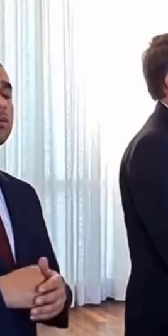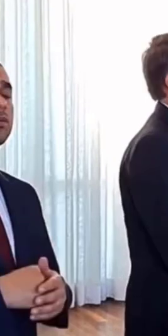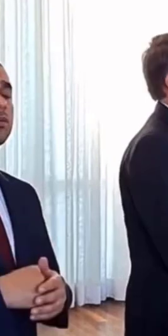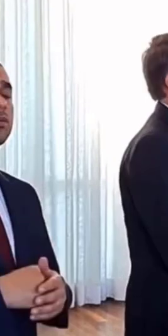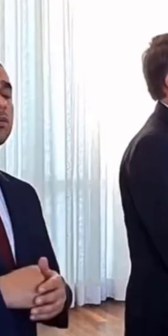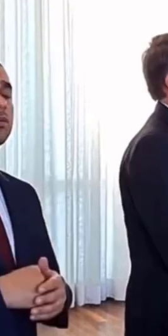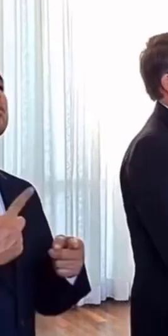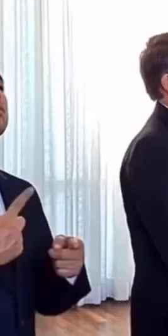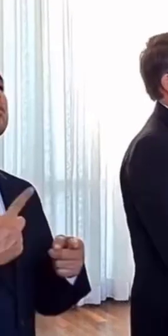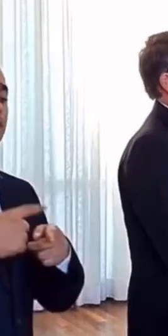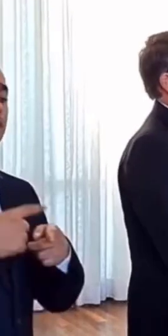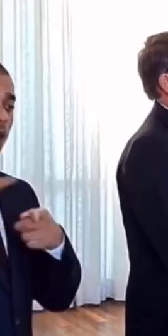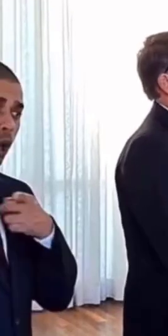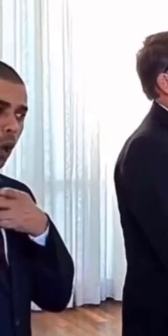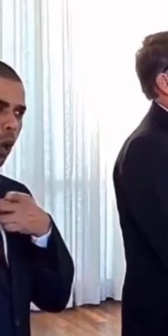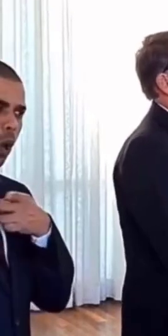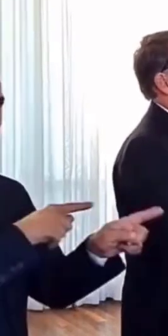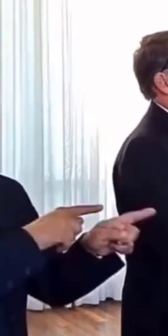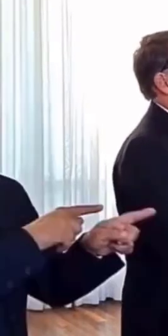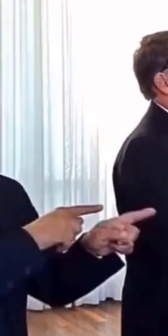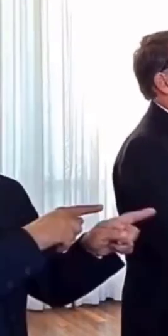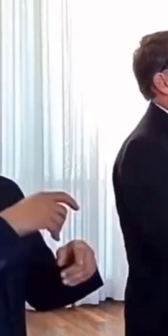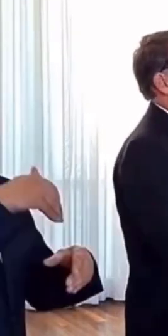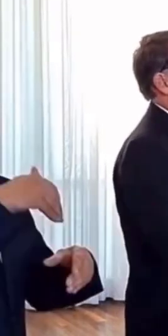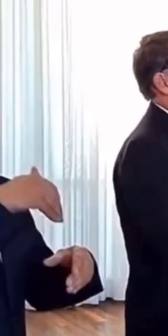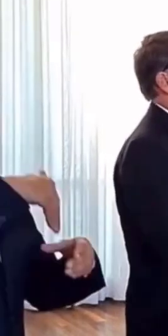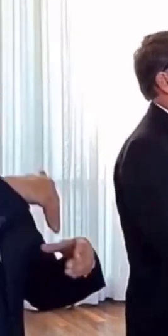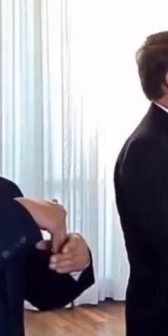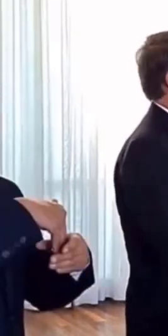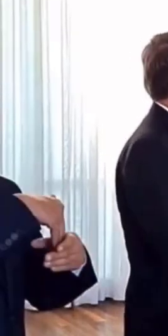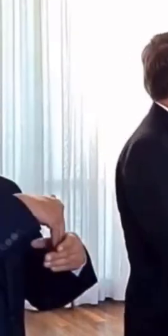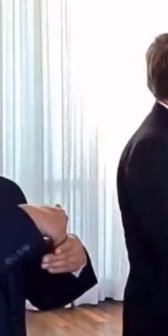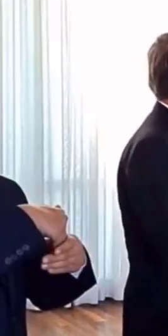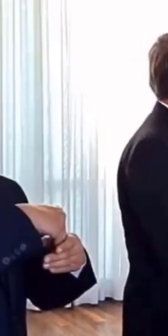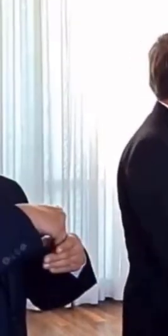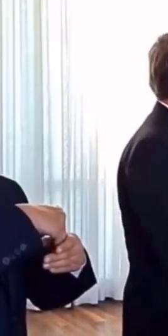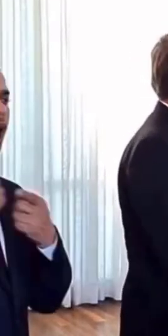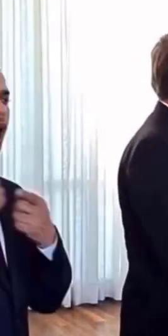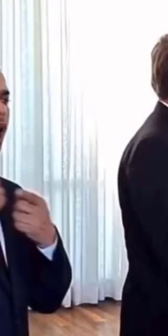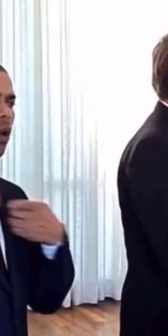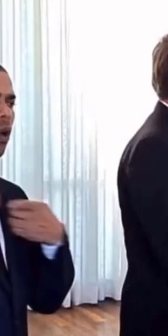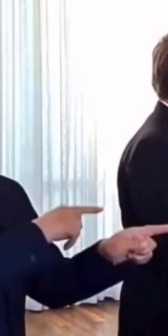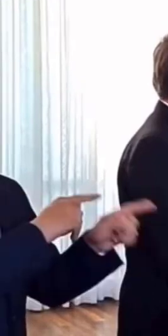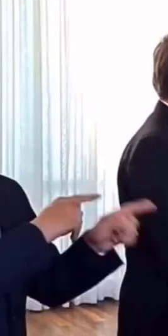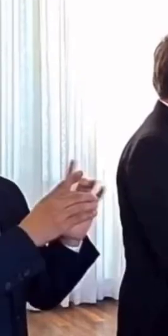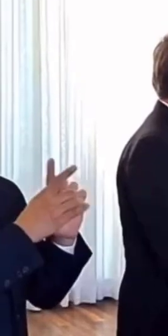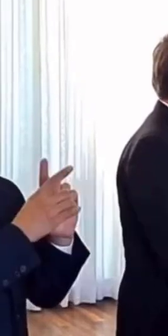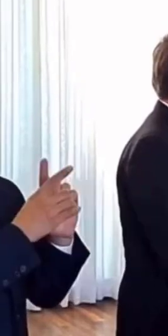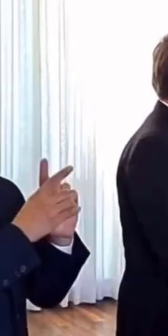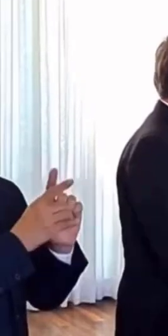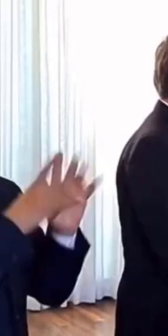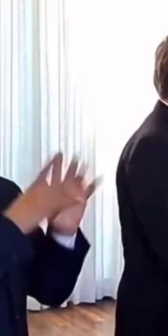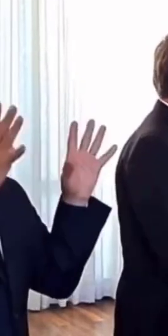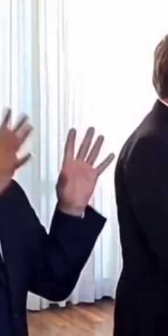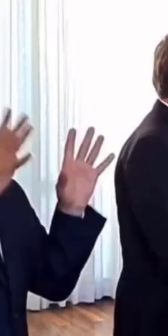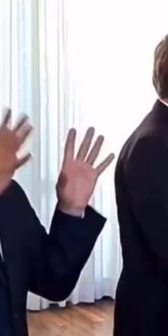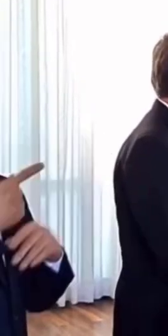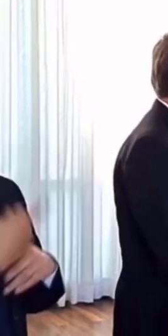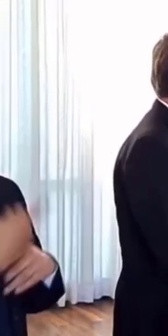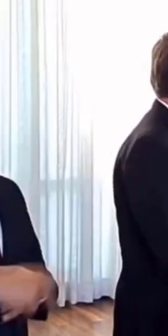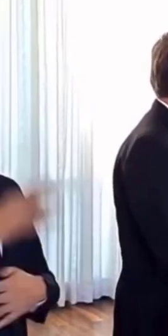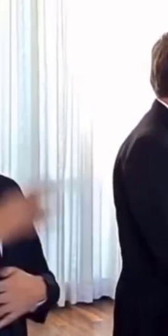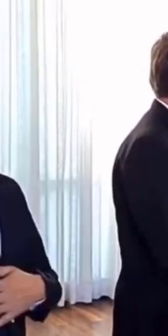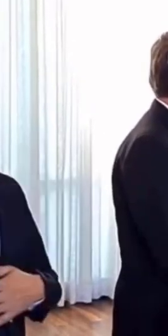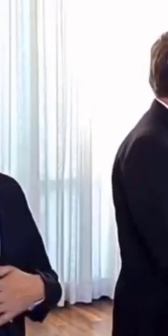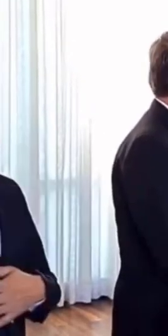esse inglês... Ele era mal visto na região, porque ele fazia muita matéria contra garimpeiro, a questão